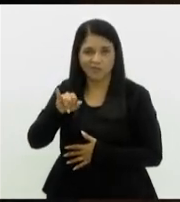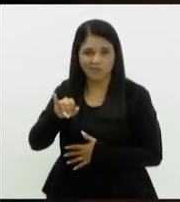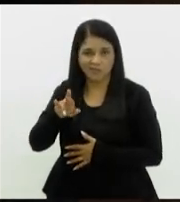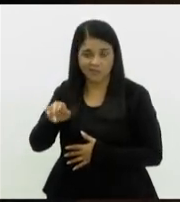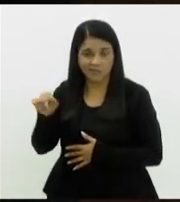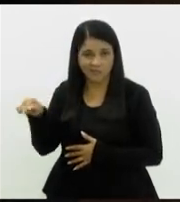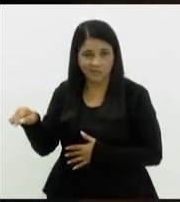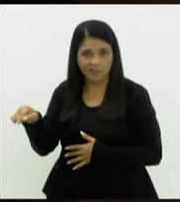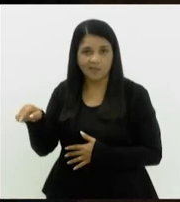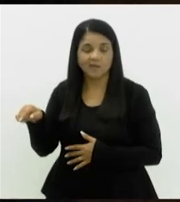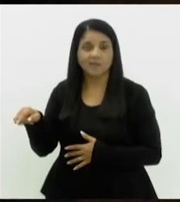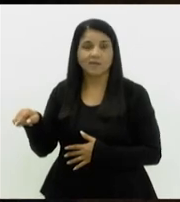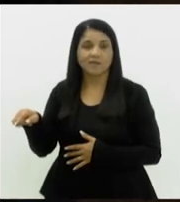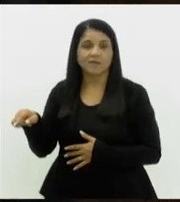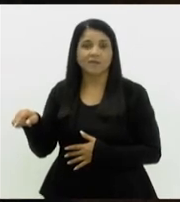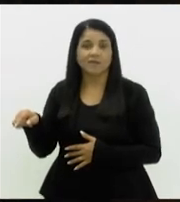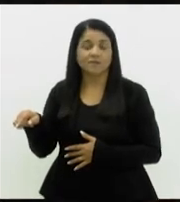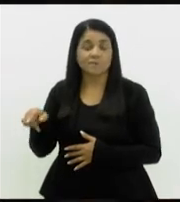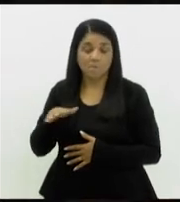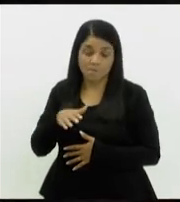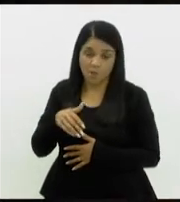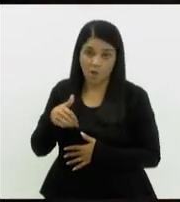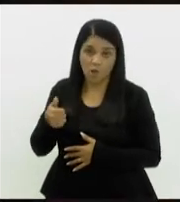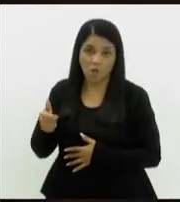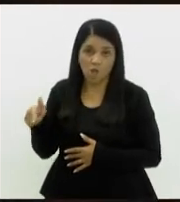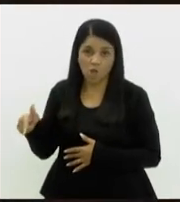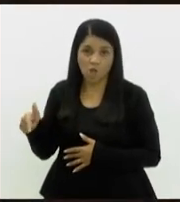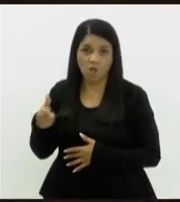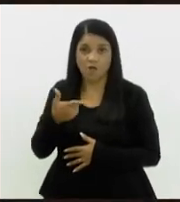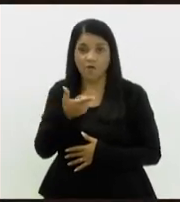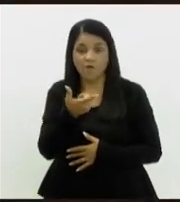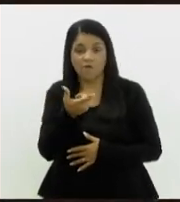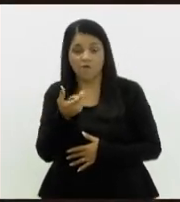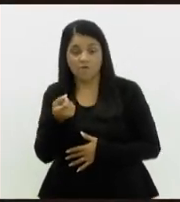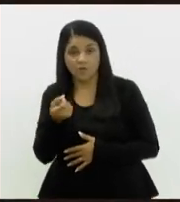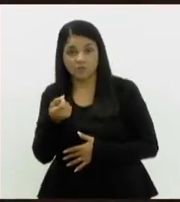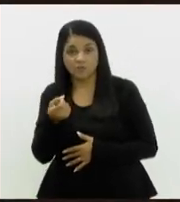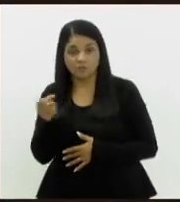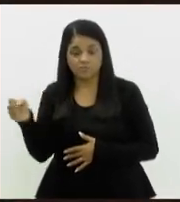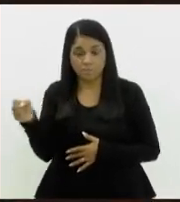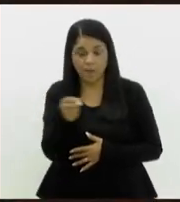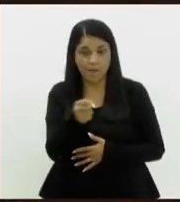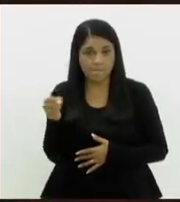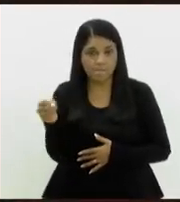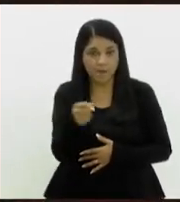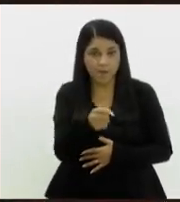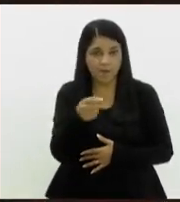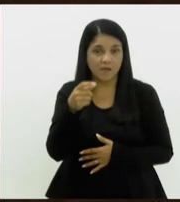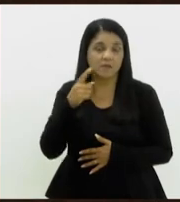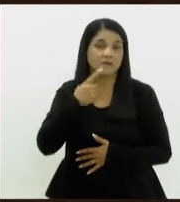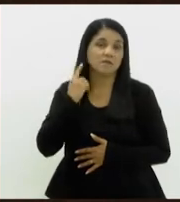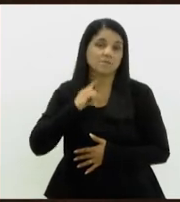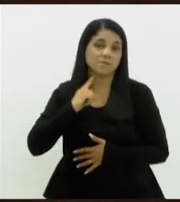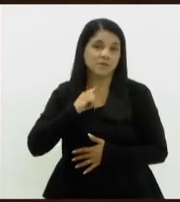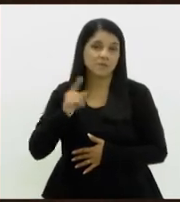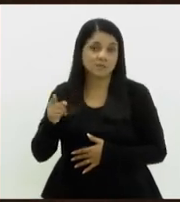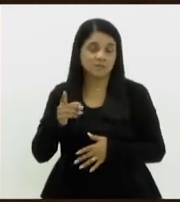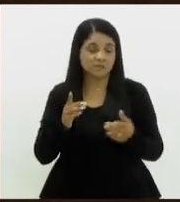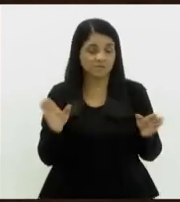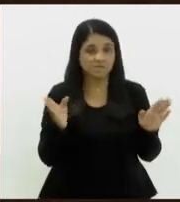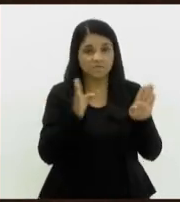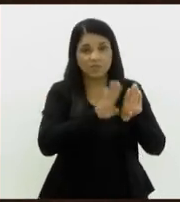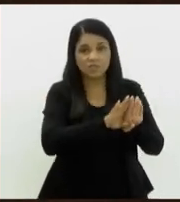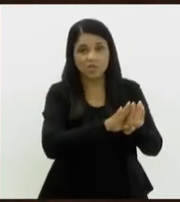para ele, presidente, é melhor aumentar 20 empregos de Minas Gerais e fechar o laticínio em